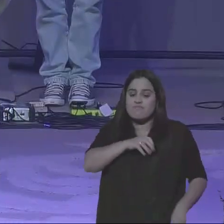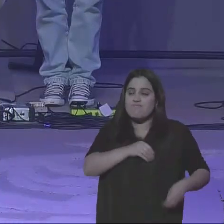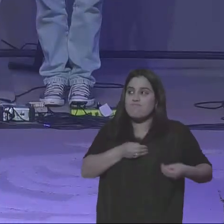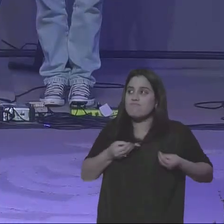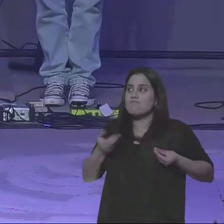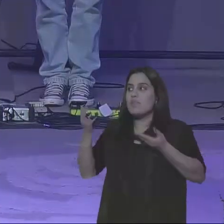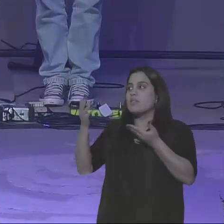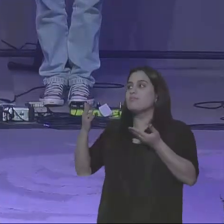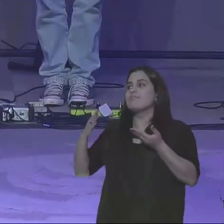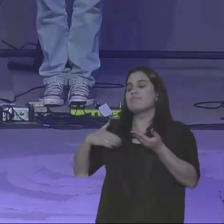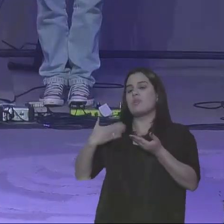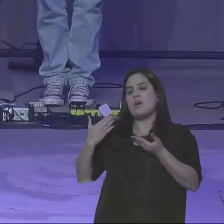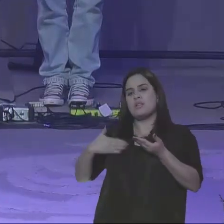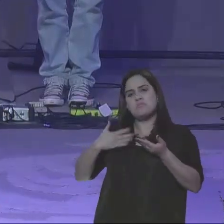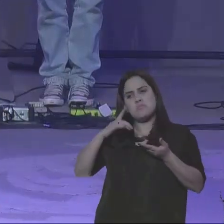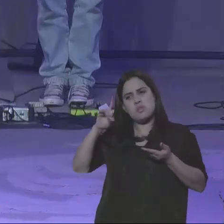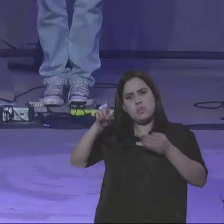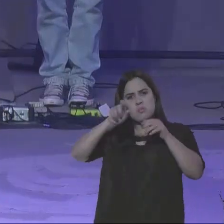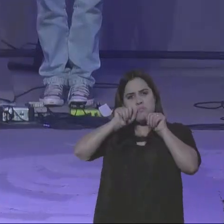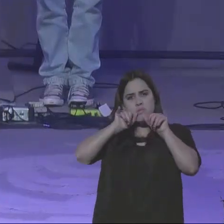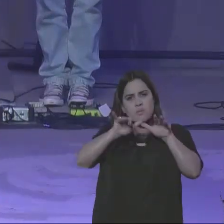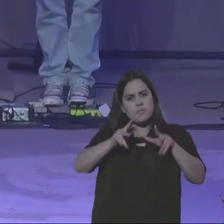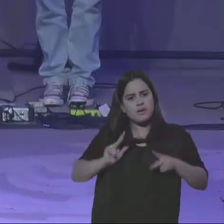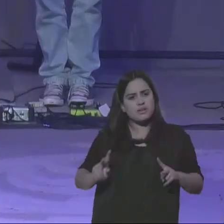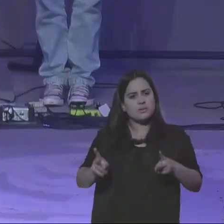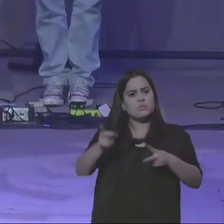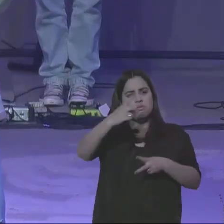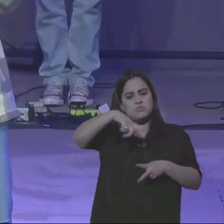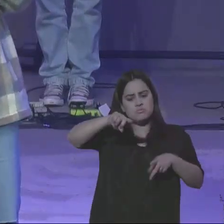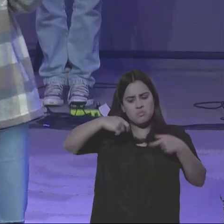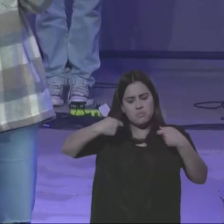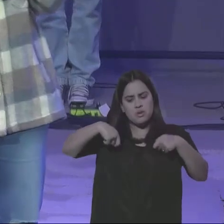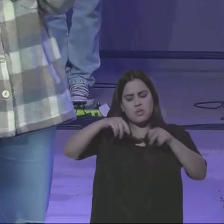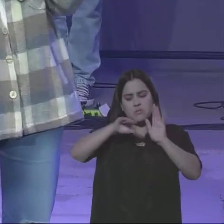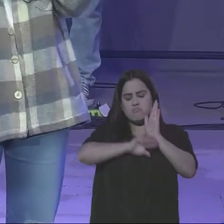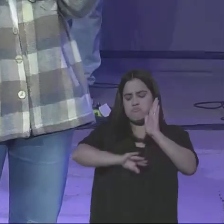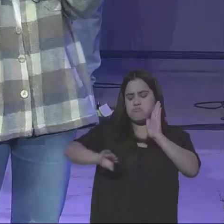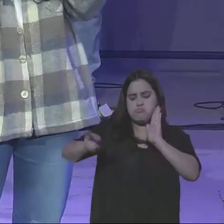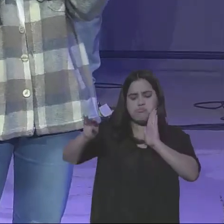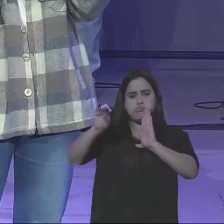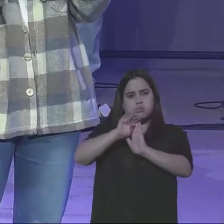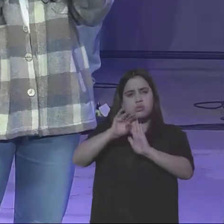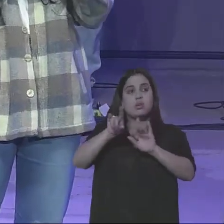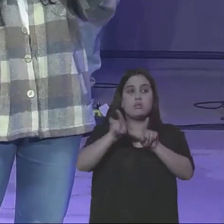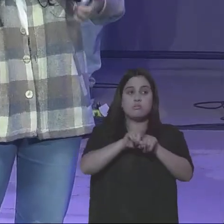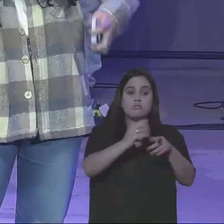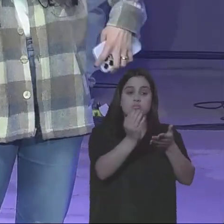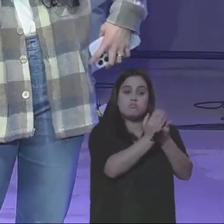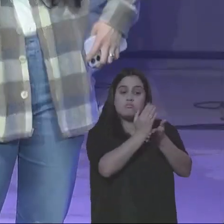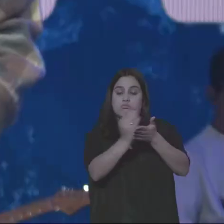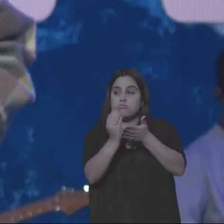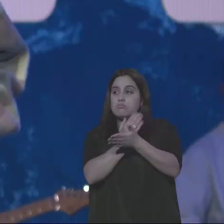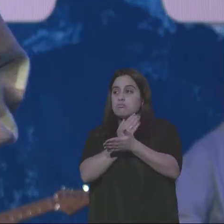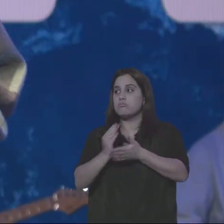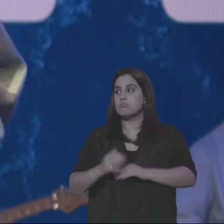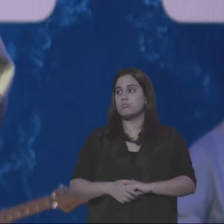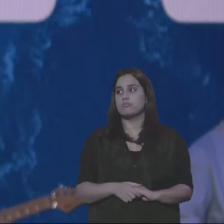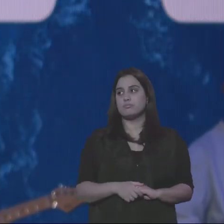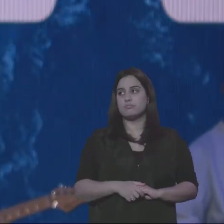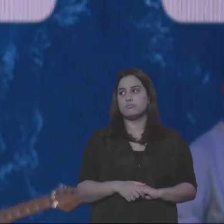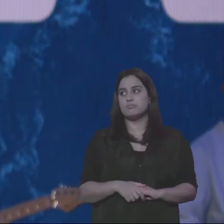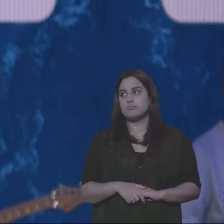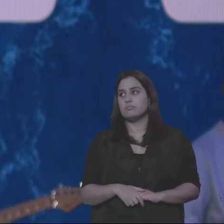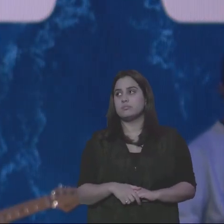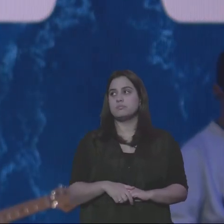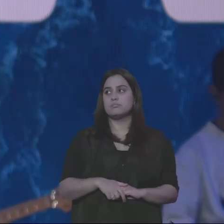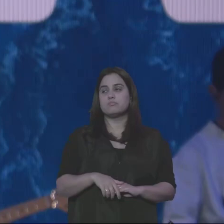para que em todo tempo vocês tenham tudo de que precisam e muito mais ainda para repartir com outros. Gente, esse é um